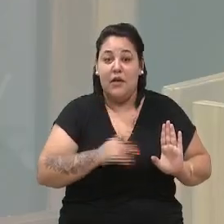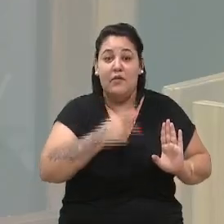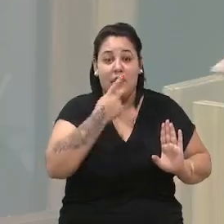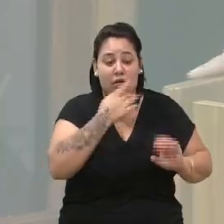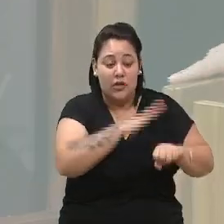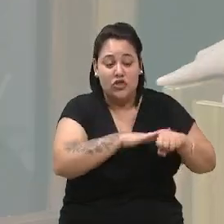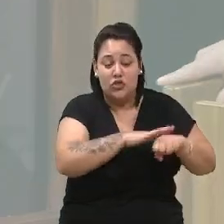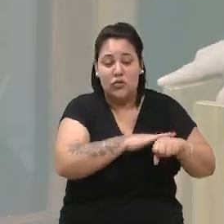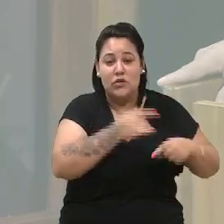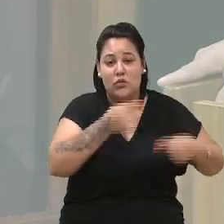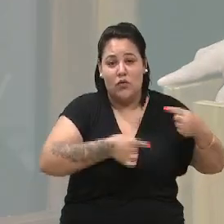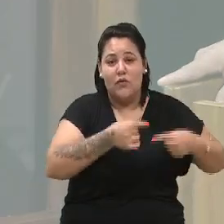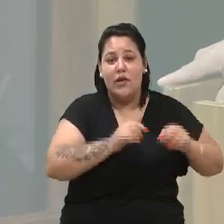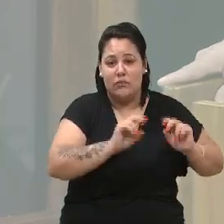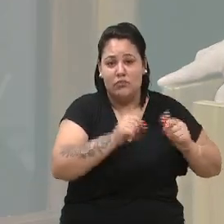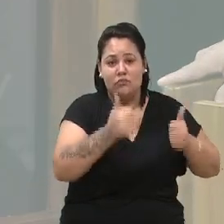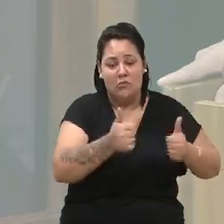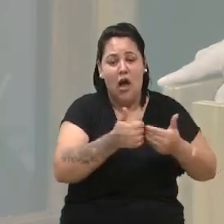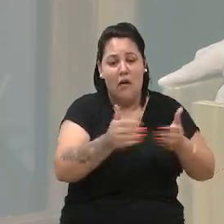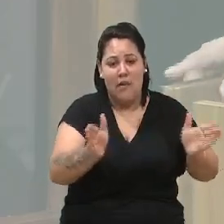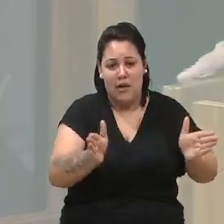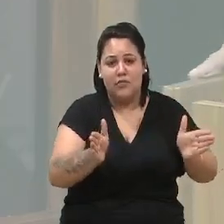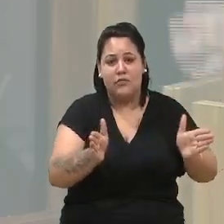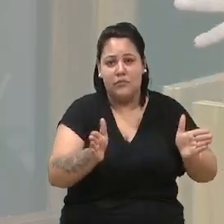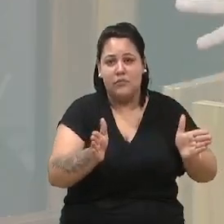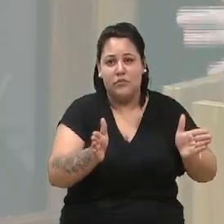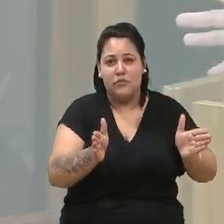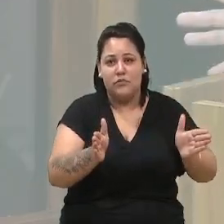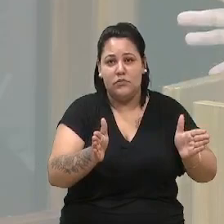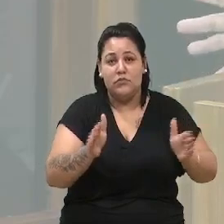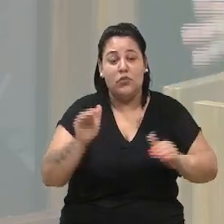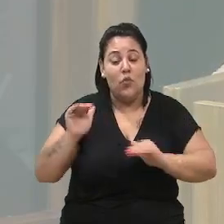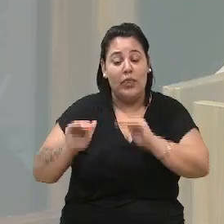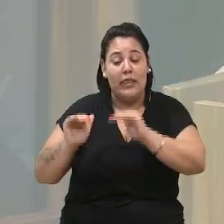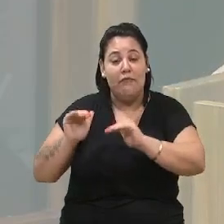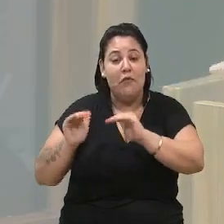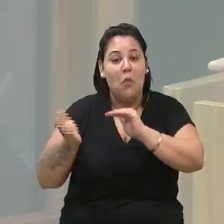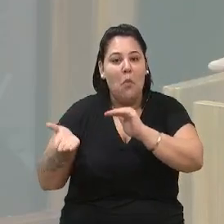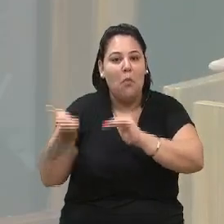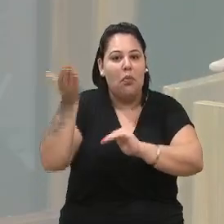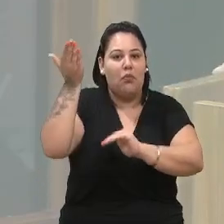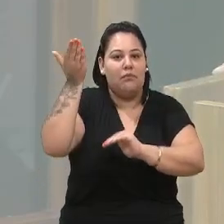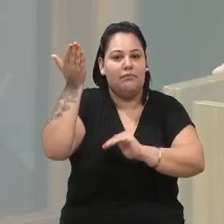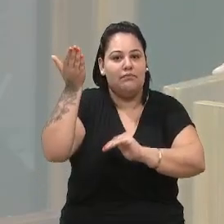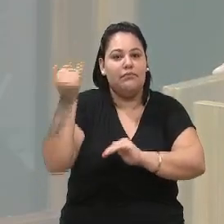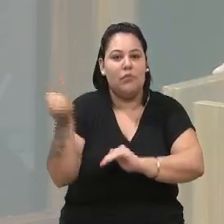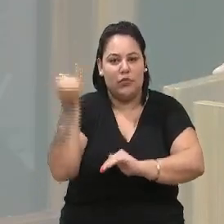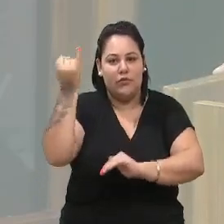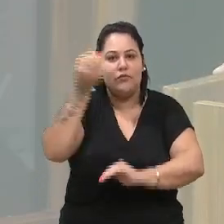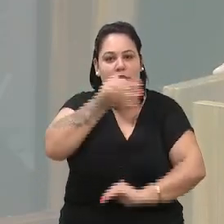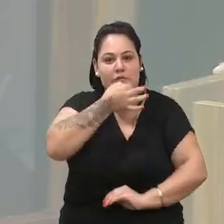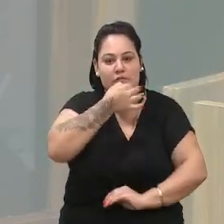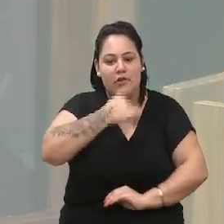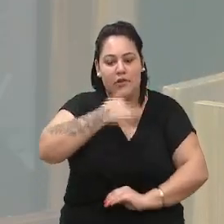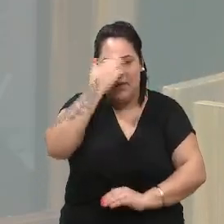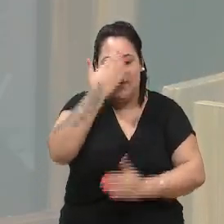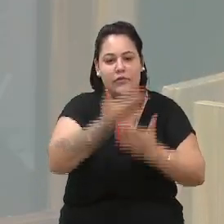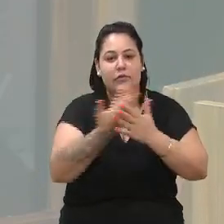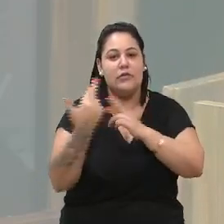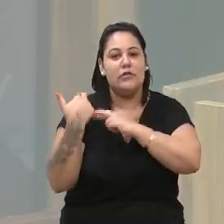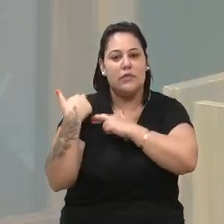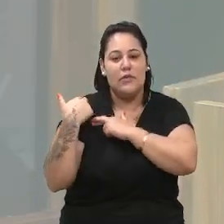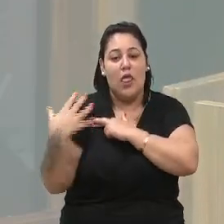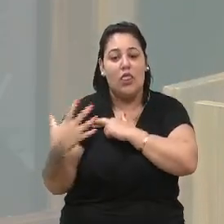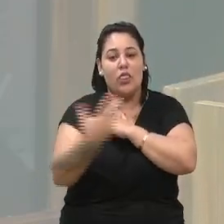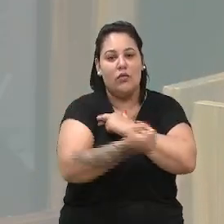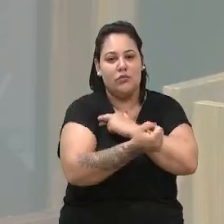nós vamos fazer essa discussão de nível elevado, porque é um tema importante para a cidade. E eu acredito aqui, né, na responsabilidade de todos